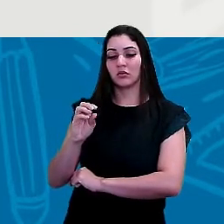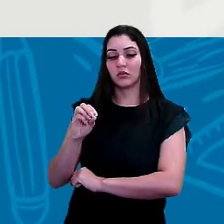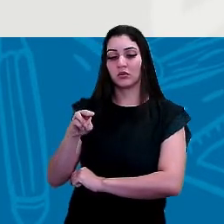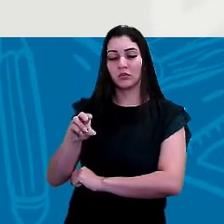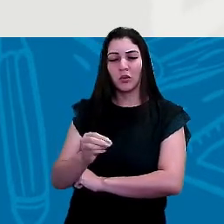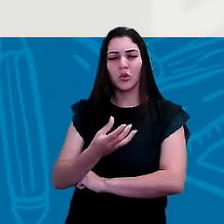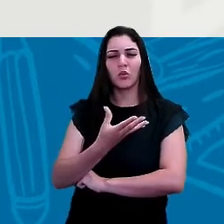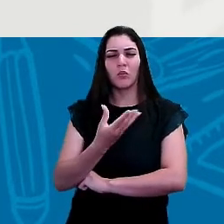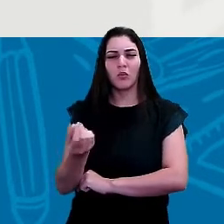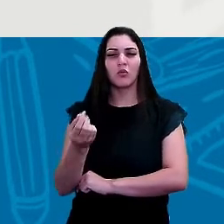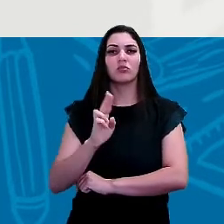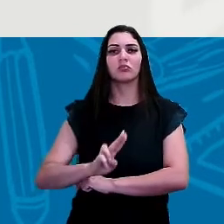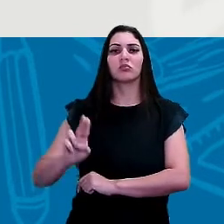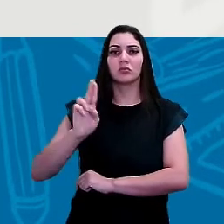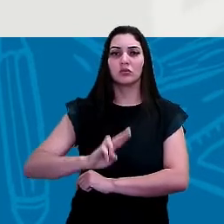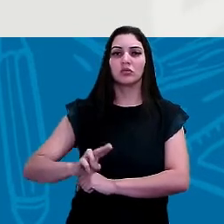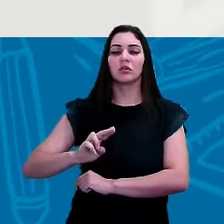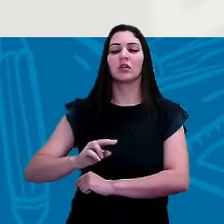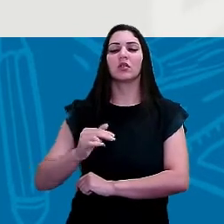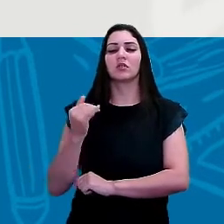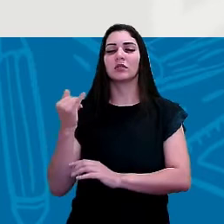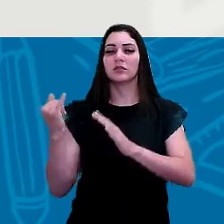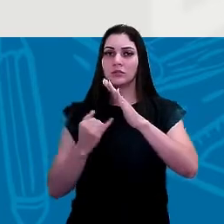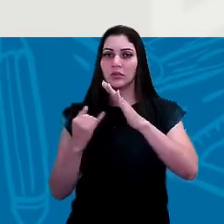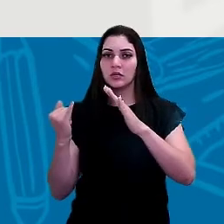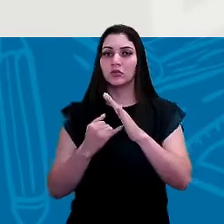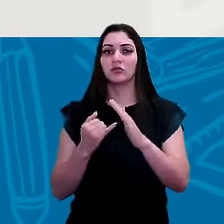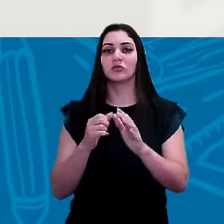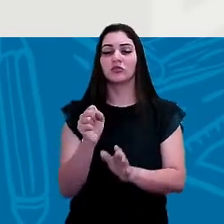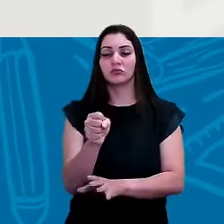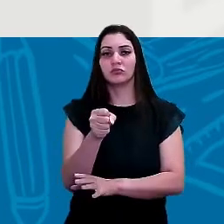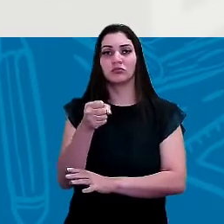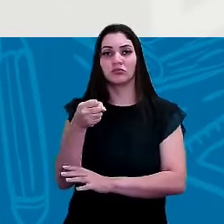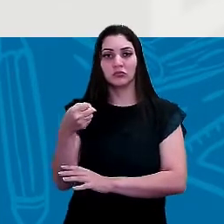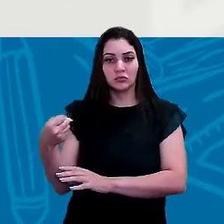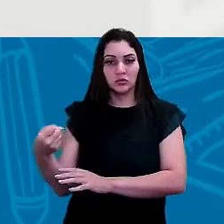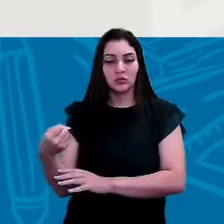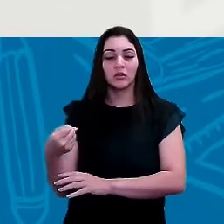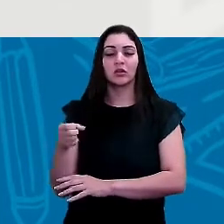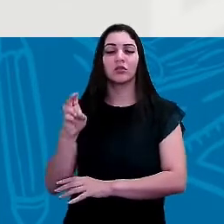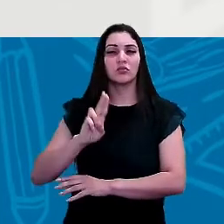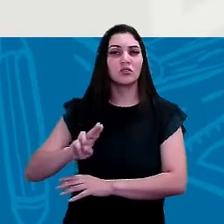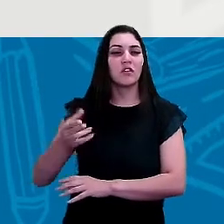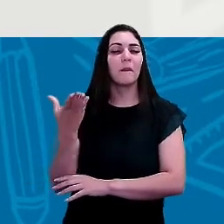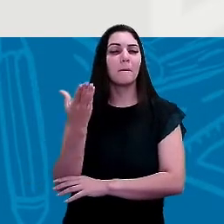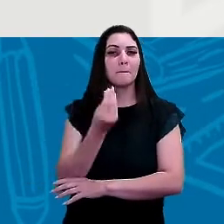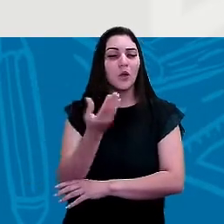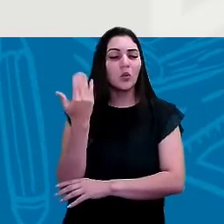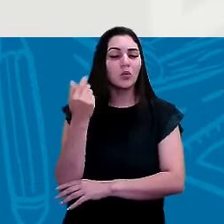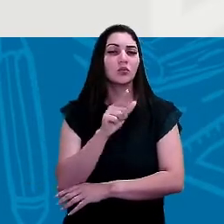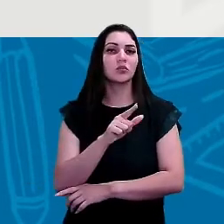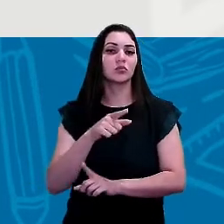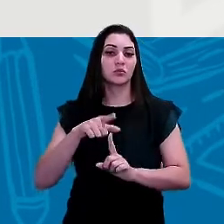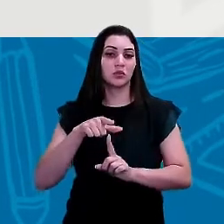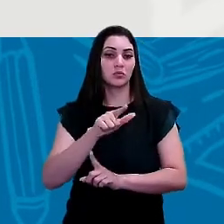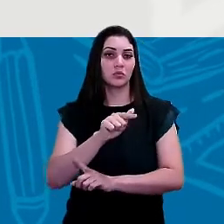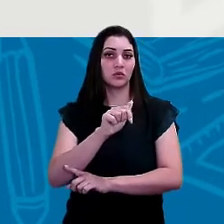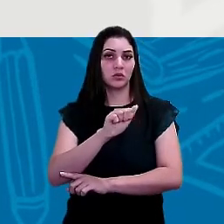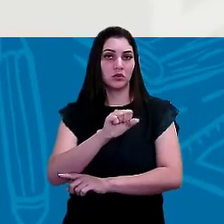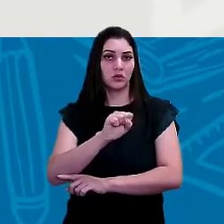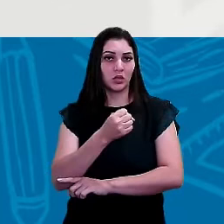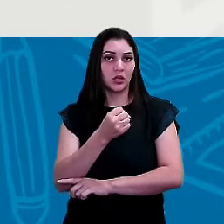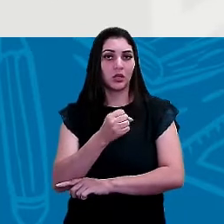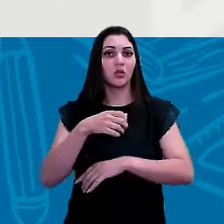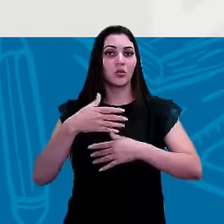muito utilizado na indústria da geladeira, freezer e spray. Então se usava bastante esse gás, né? E esse gás, quando